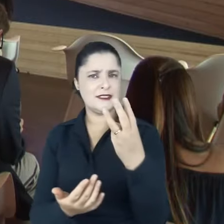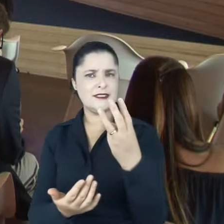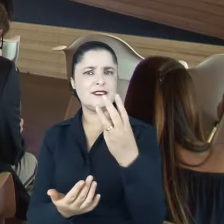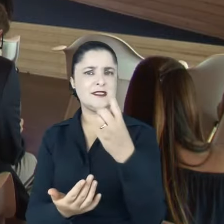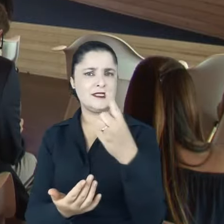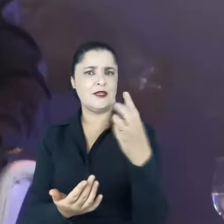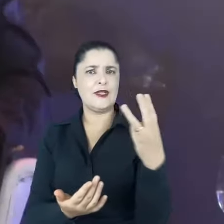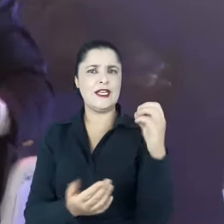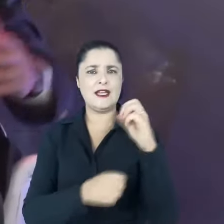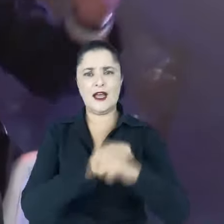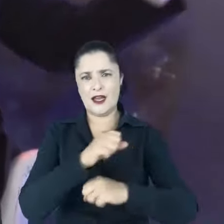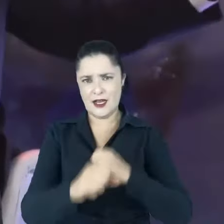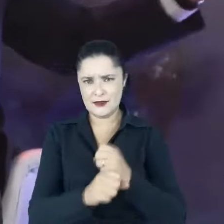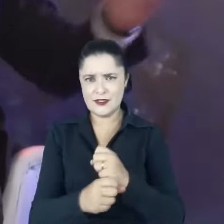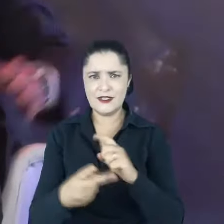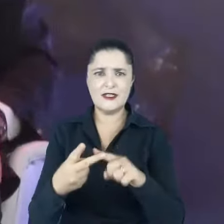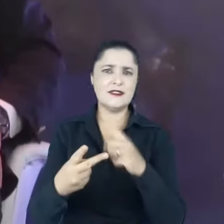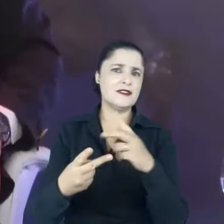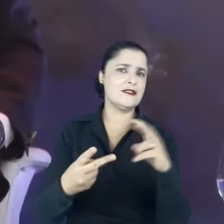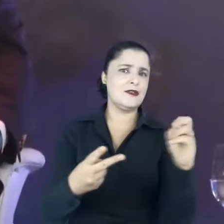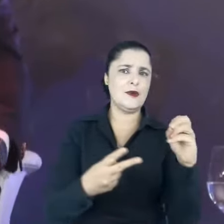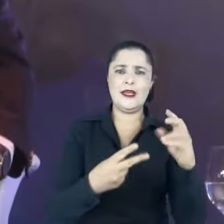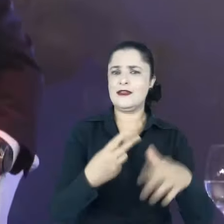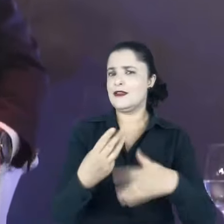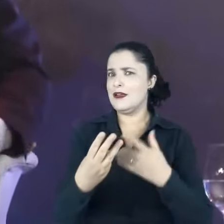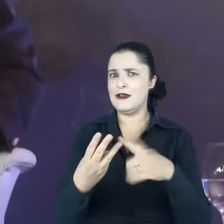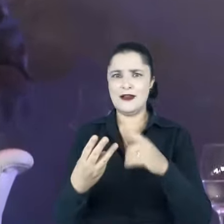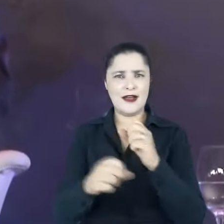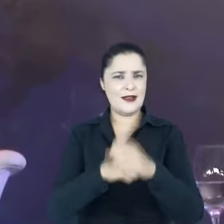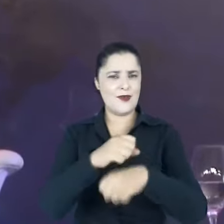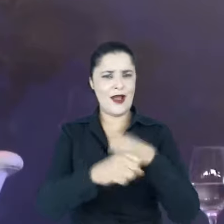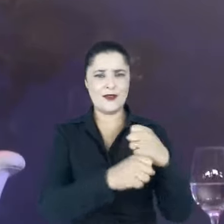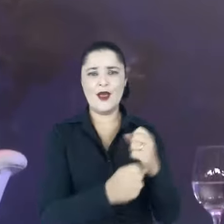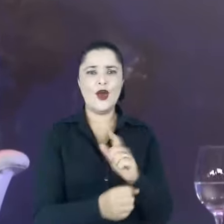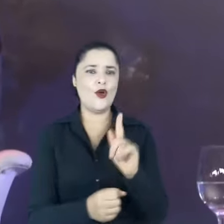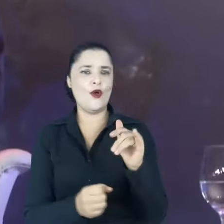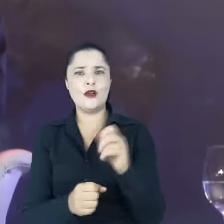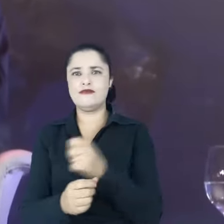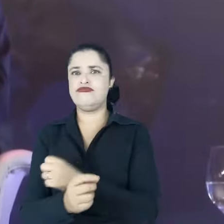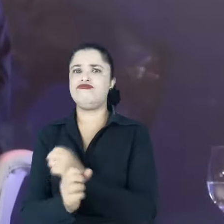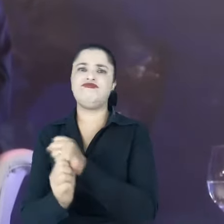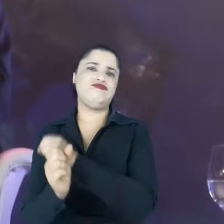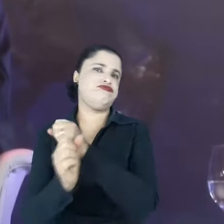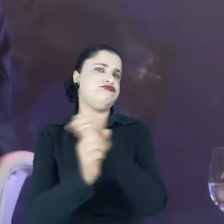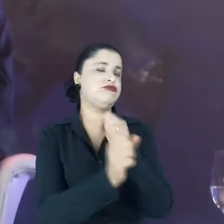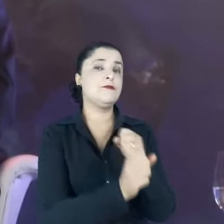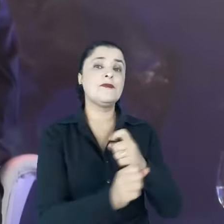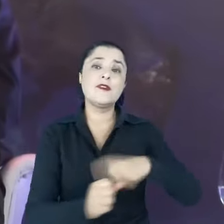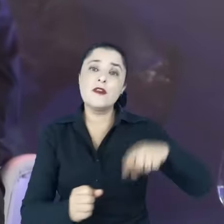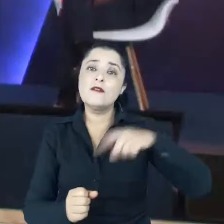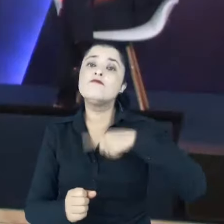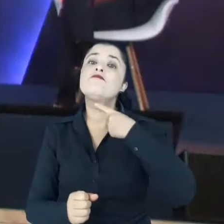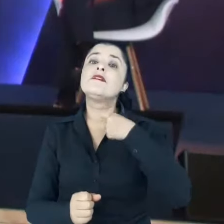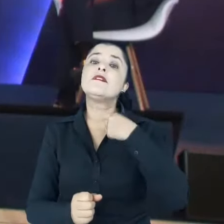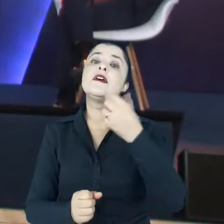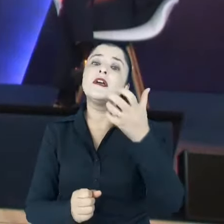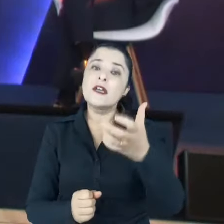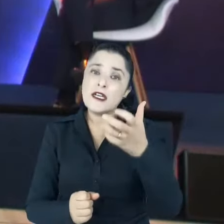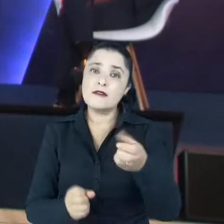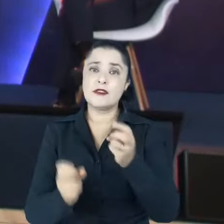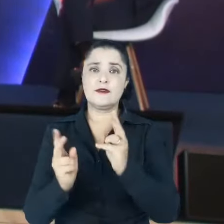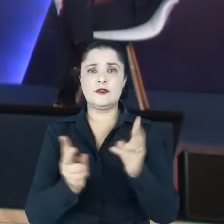Siemens, tantos outros... E a Comgás também é centenária. E nós pretendemos também sermos players importantes no